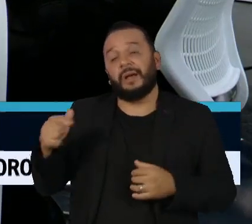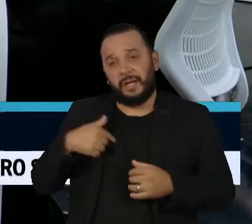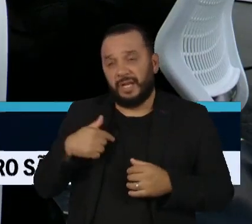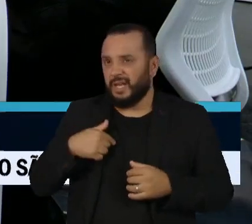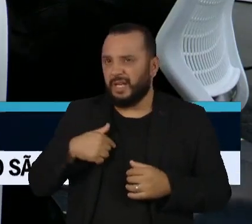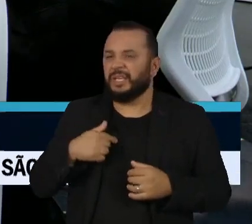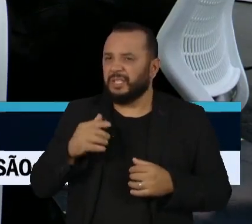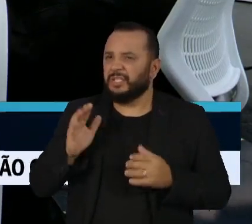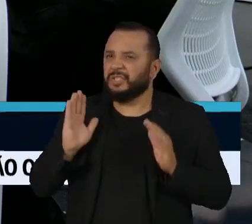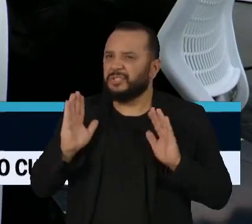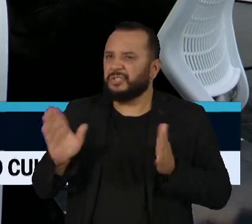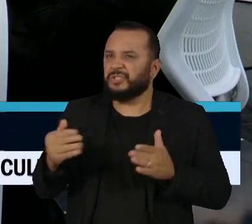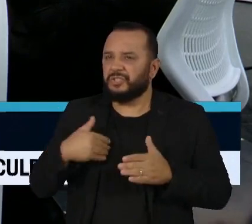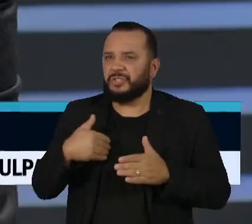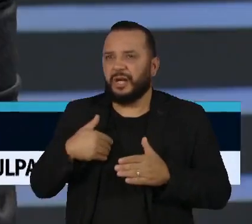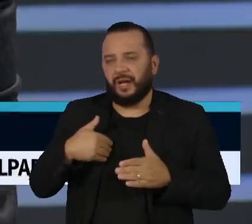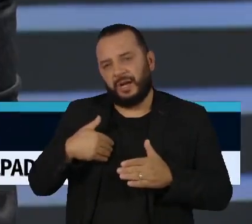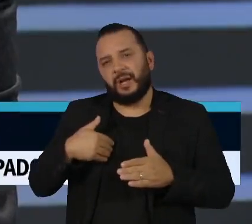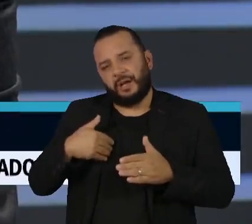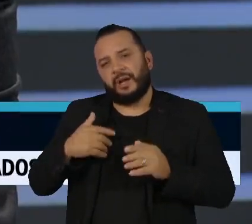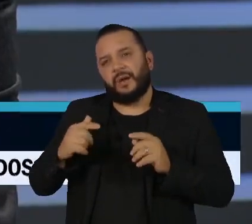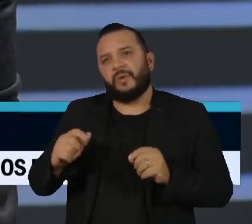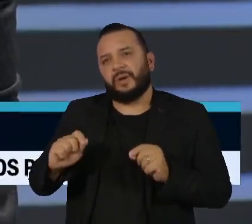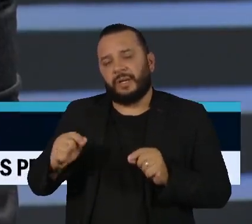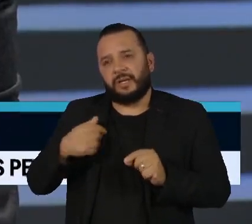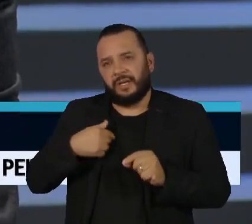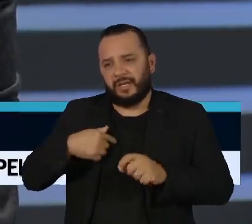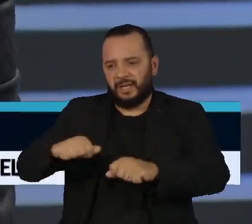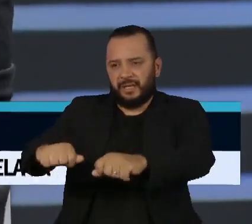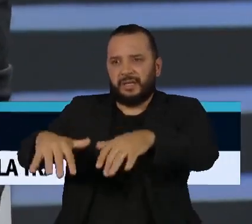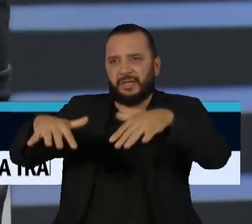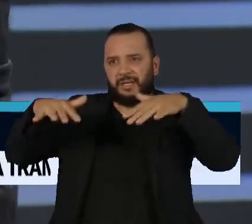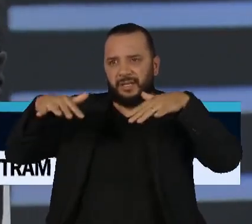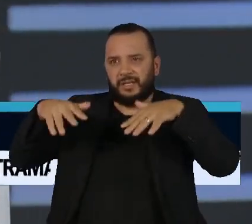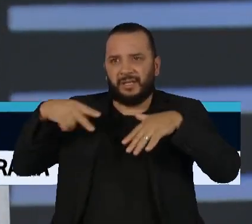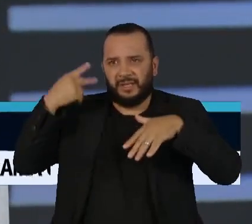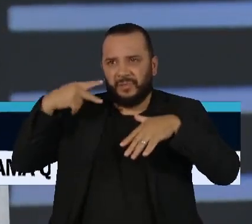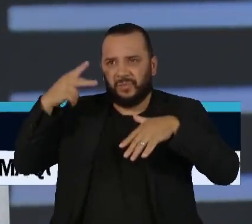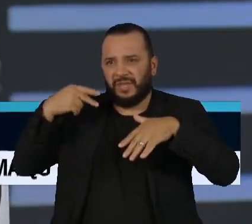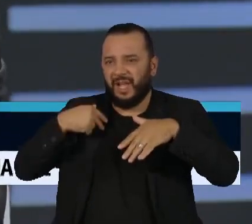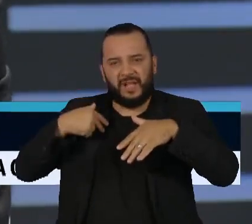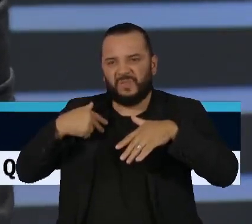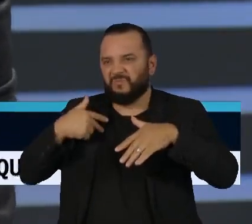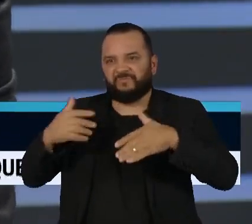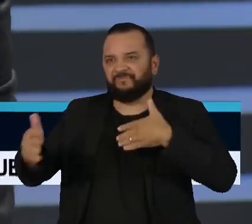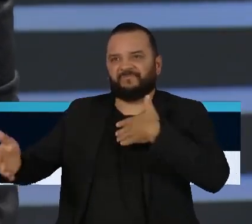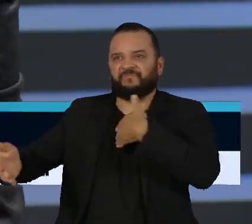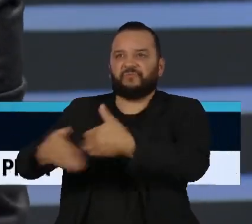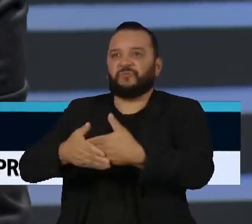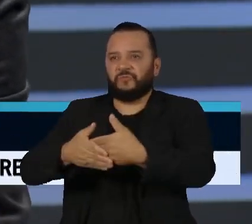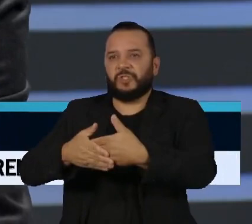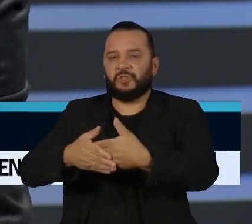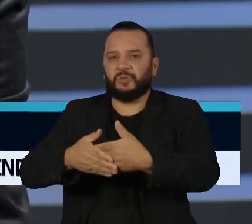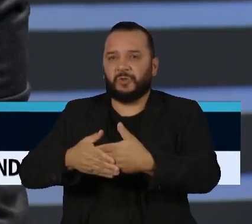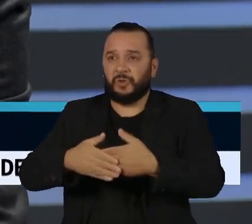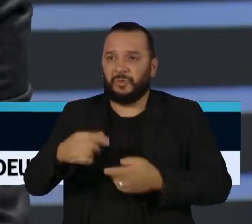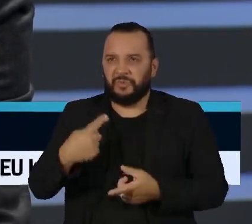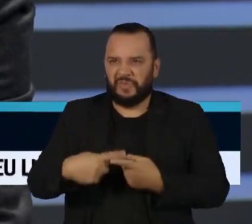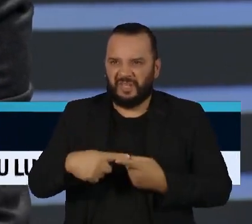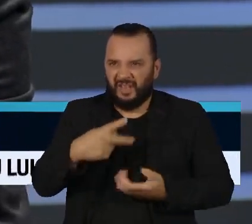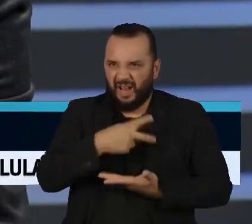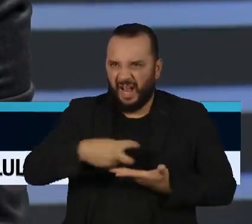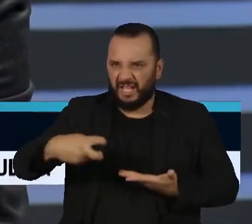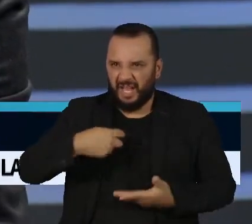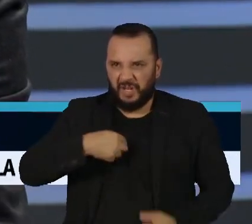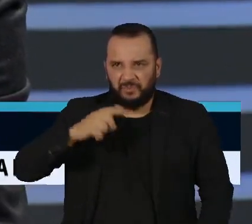antes de ser cassado ou seja ele fez como se fosse um habeas corpus preventivo do seu mandato eu tô